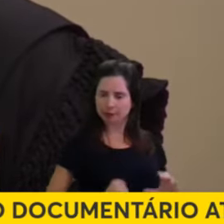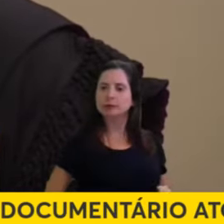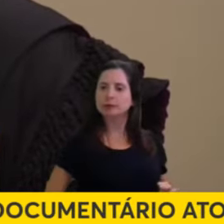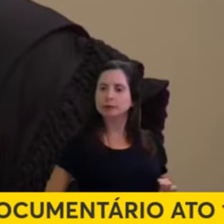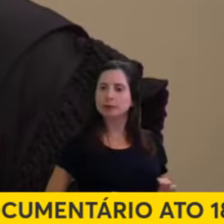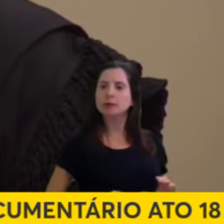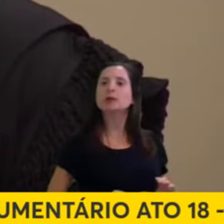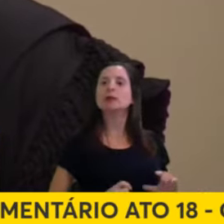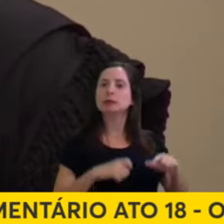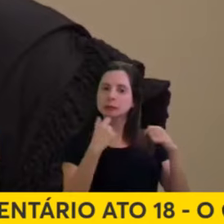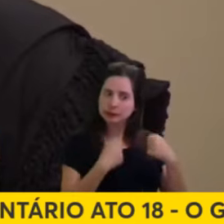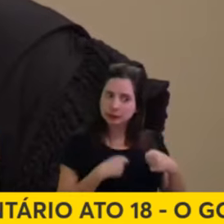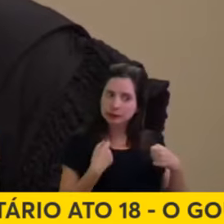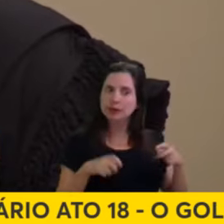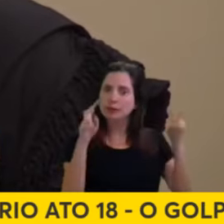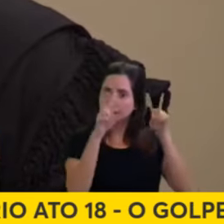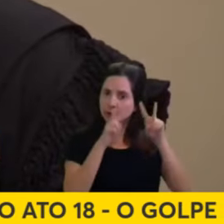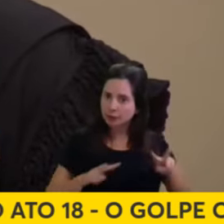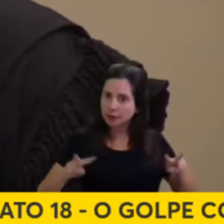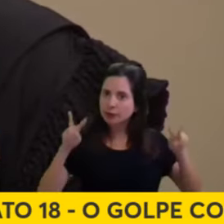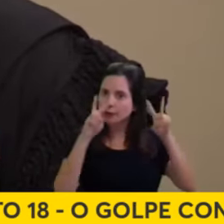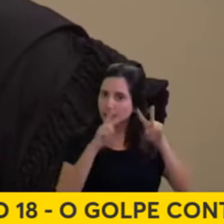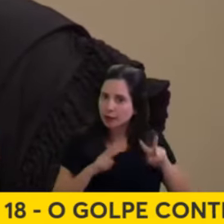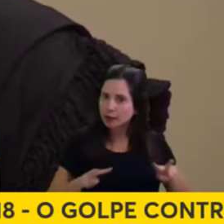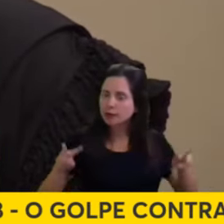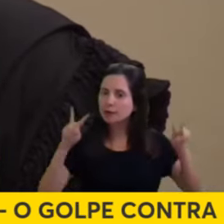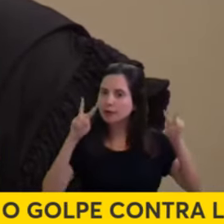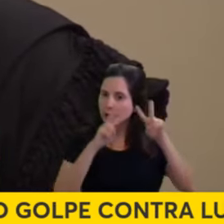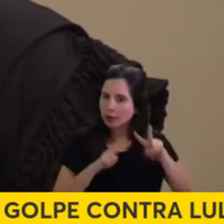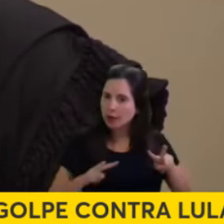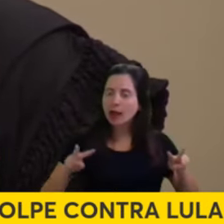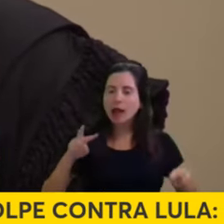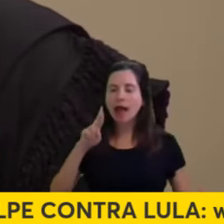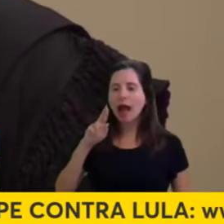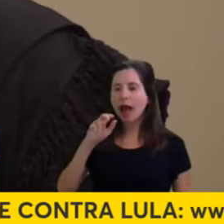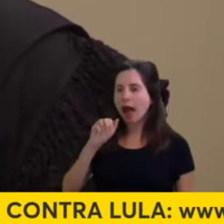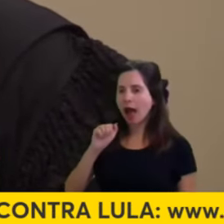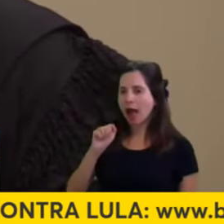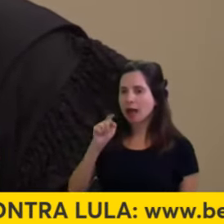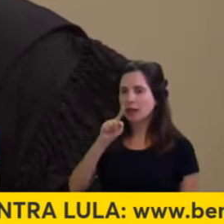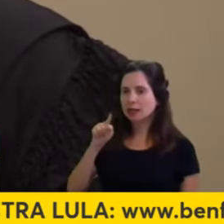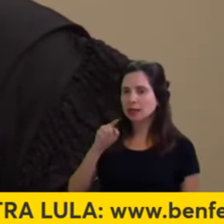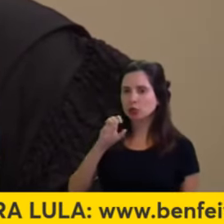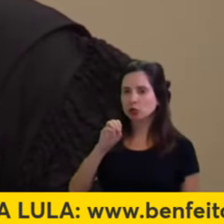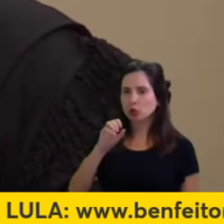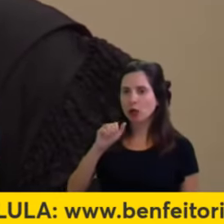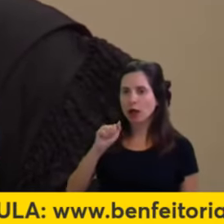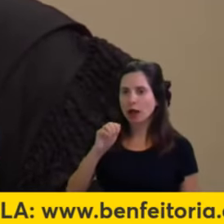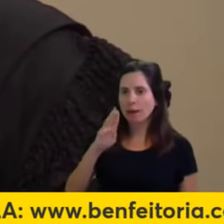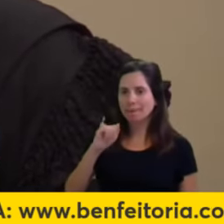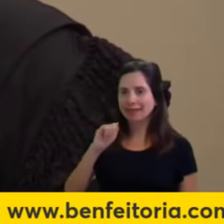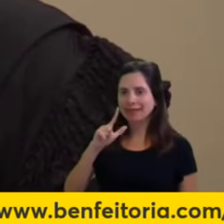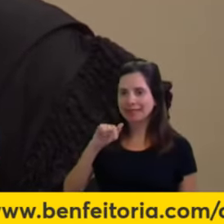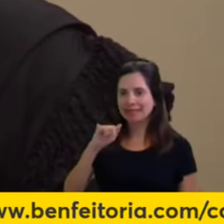dev deve-se verificar postulado da da razoabilidade para aferir a gravidade e a relevância jurídica do